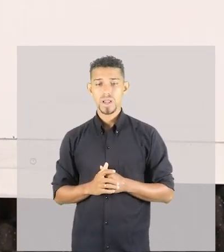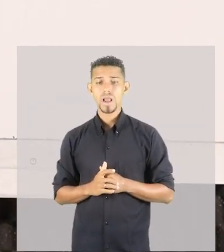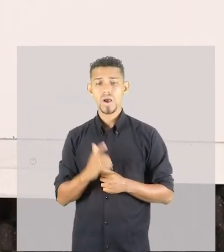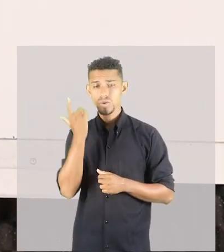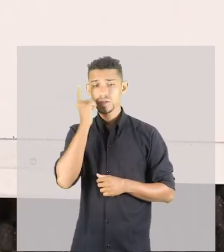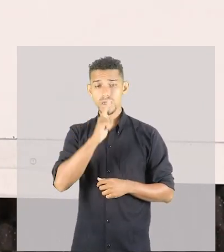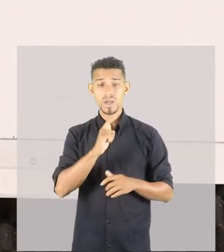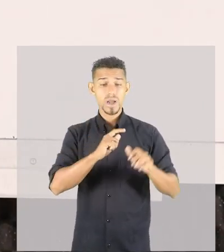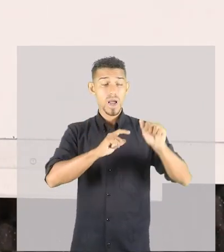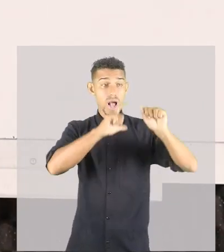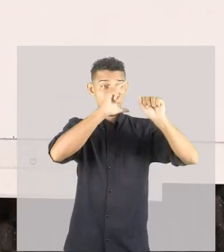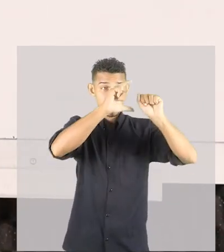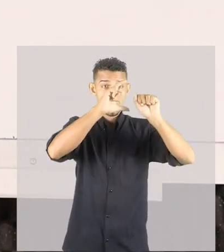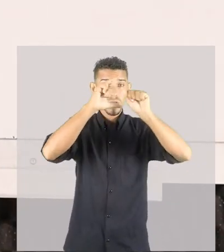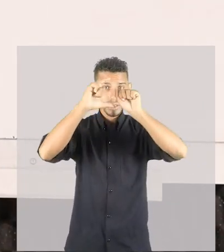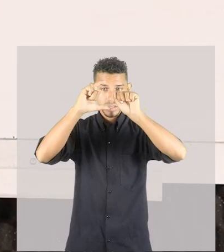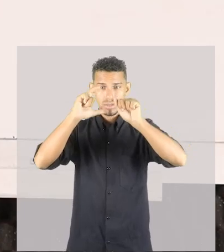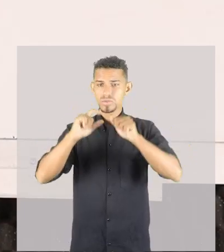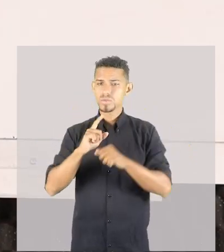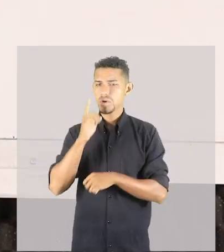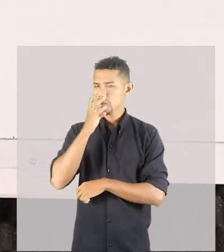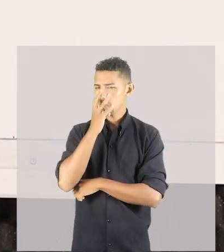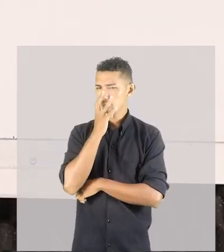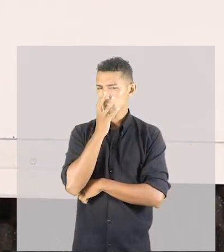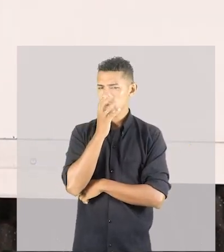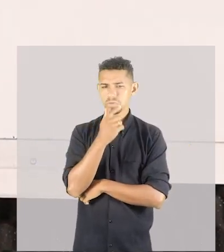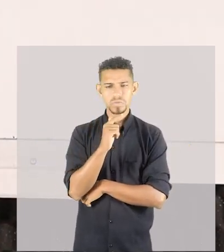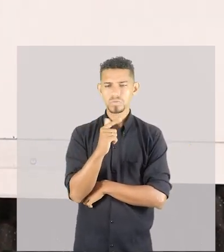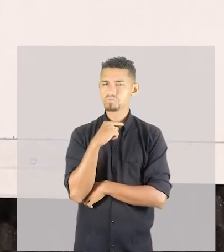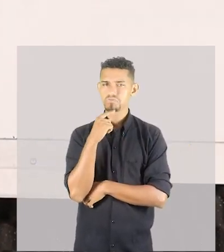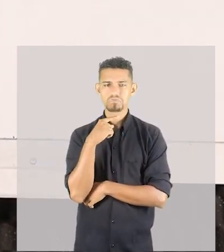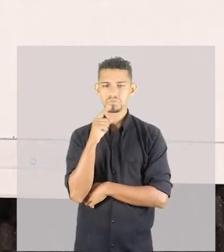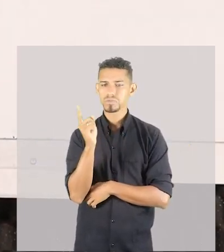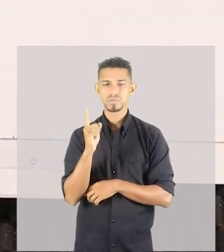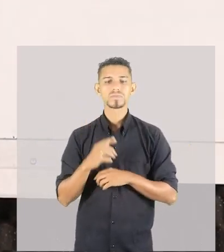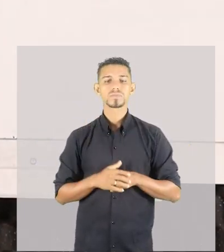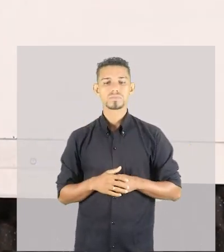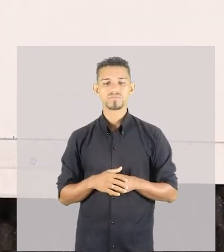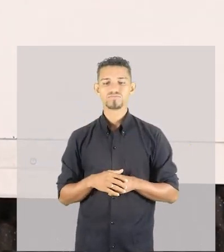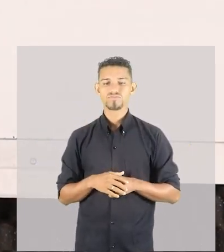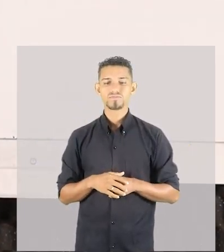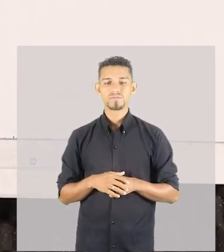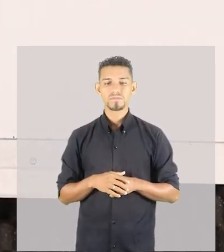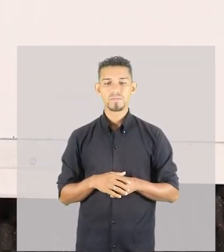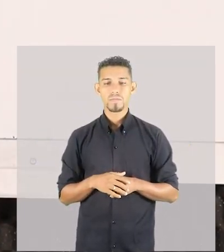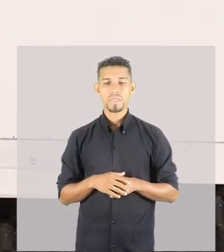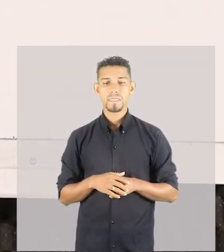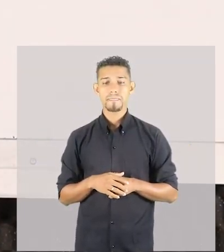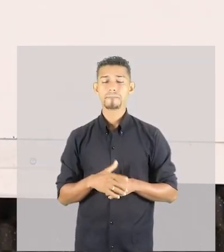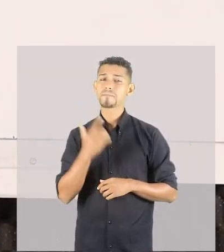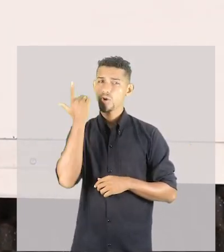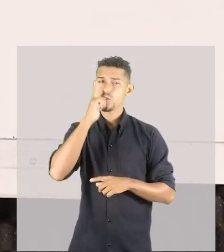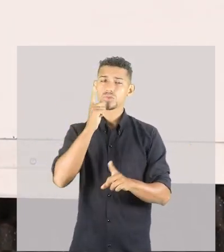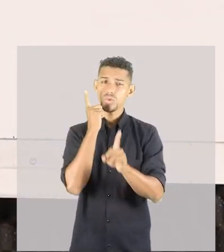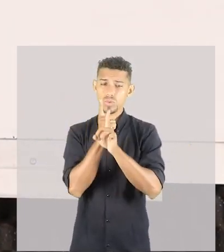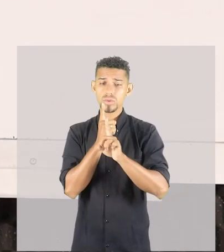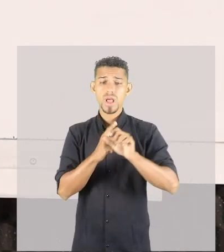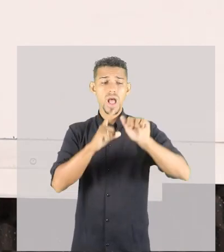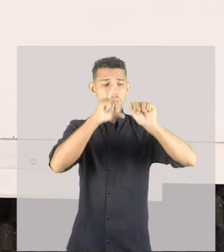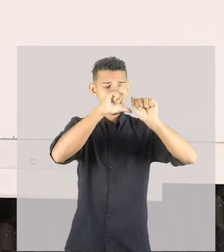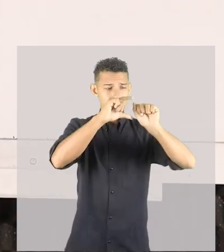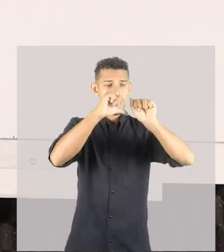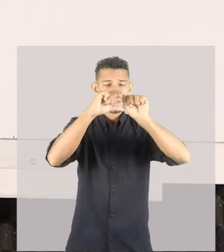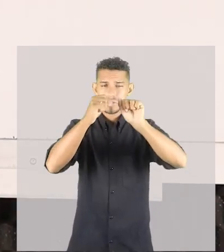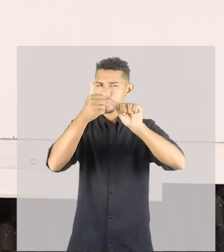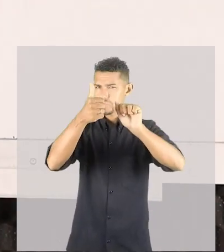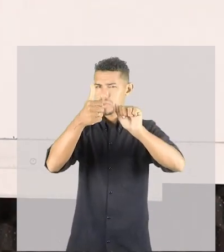consegue encontrar um azão, azão? Você observa ali que não. Então a gente, ó, descarta. Consigo encontrar um azinho,